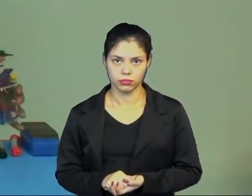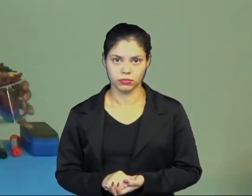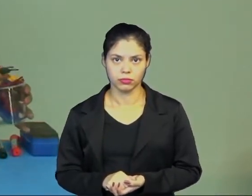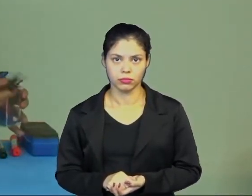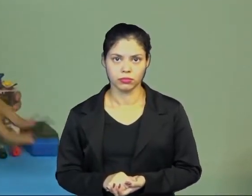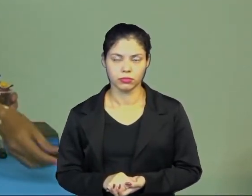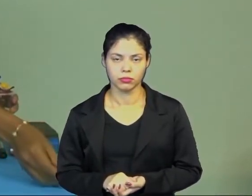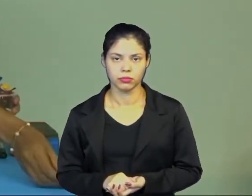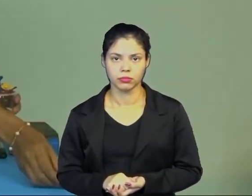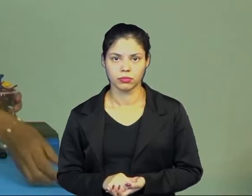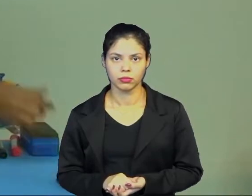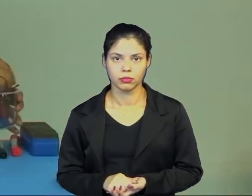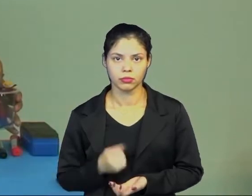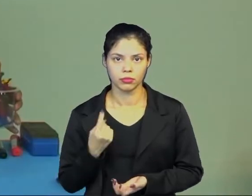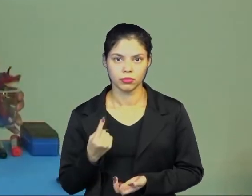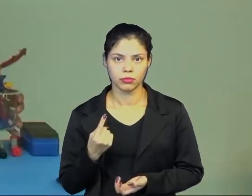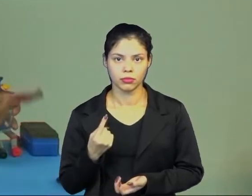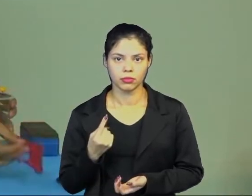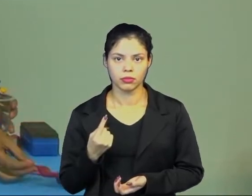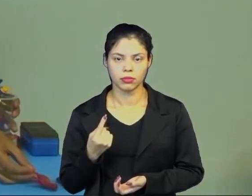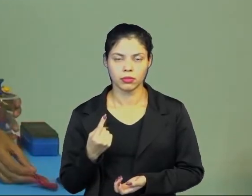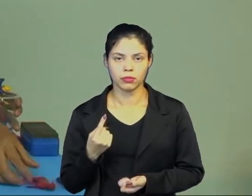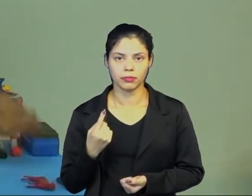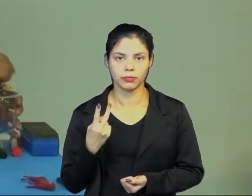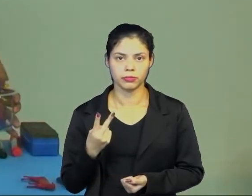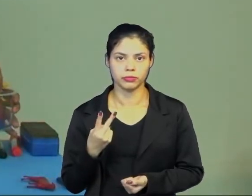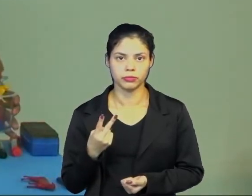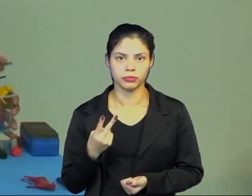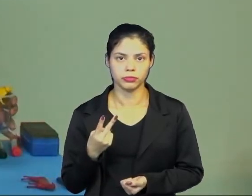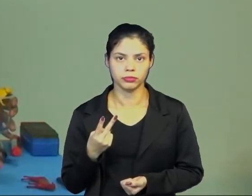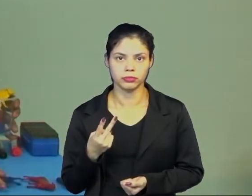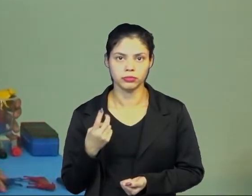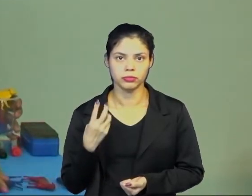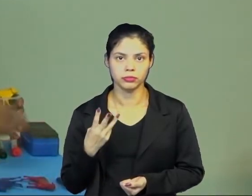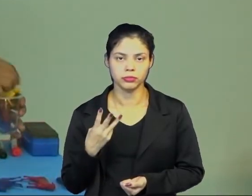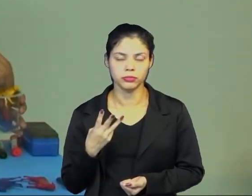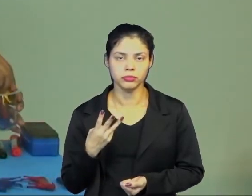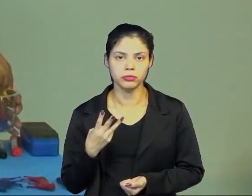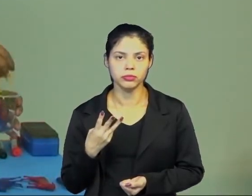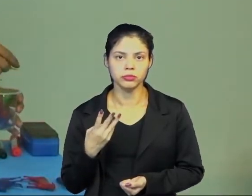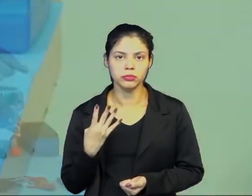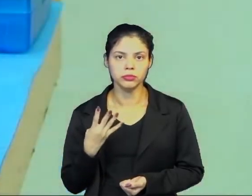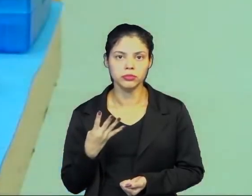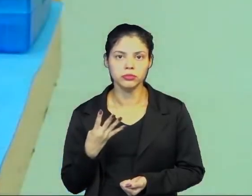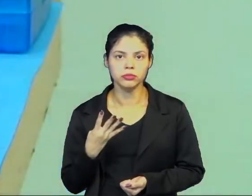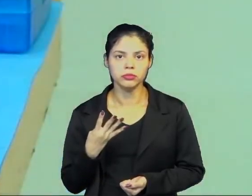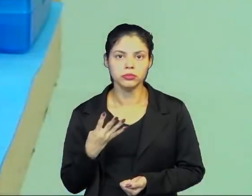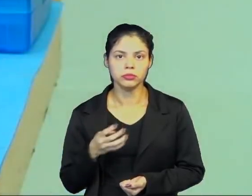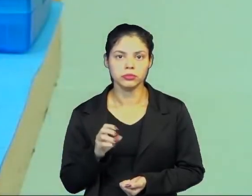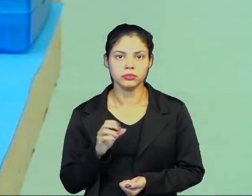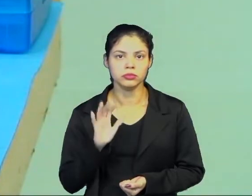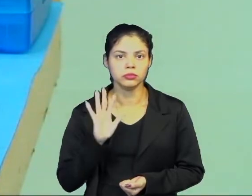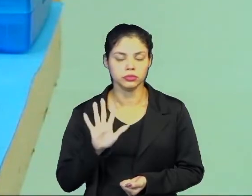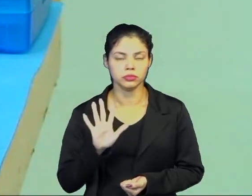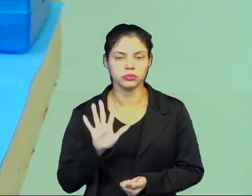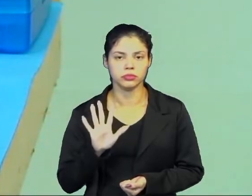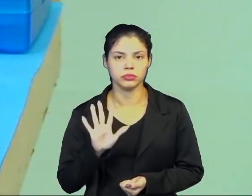lá? 1, 2, 3,